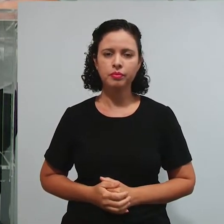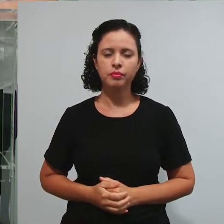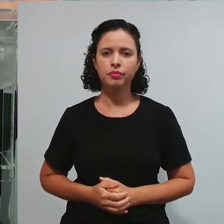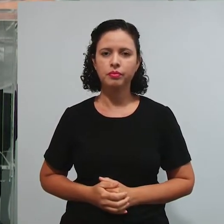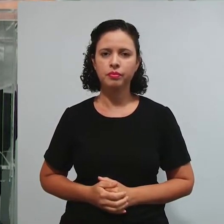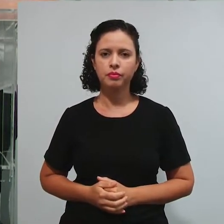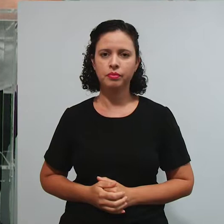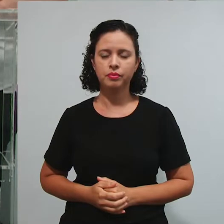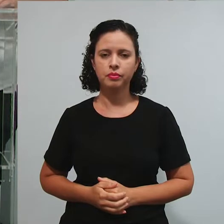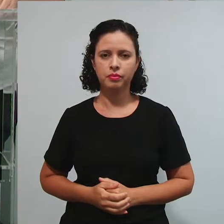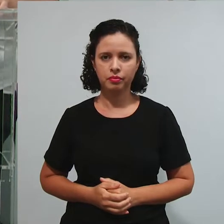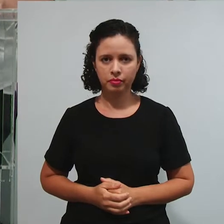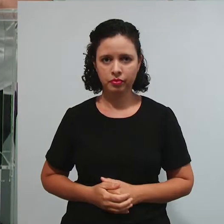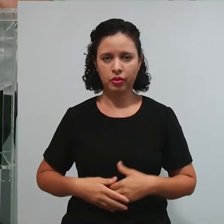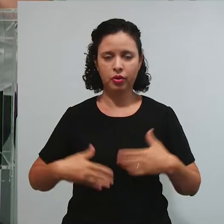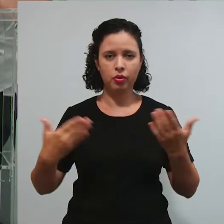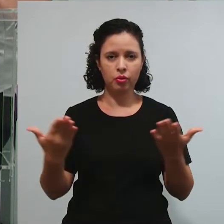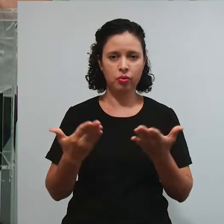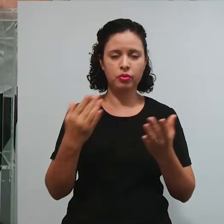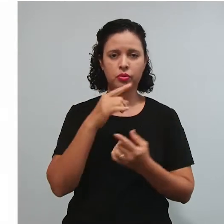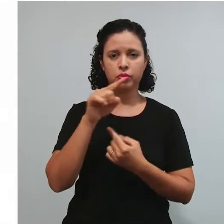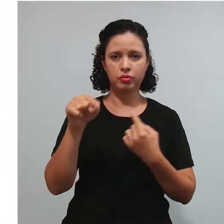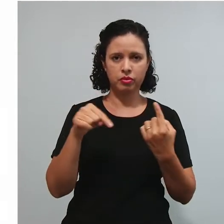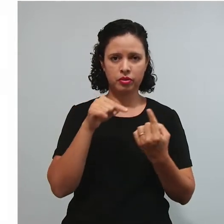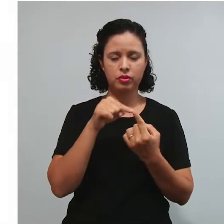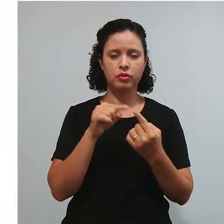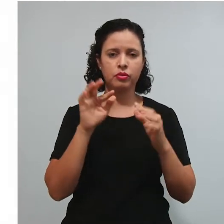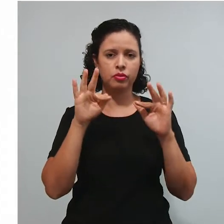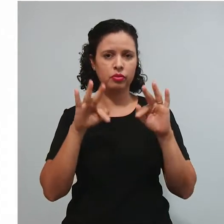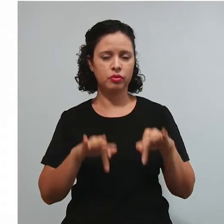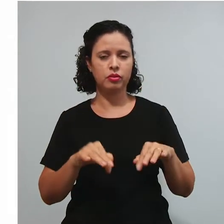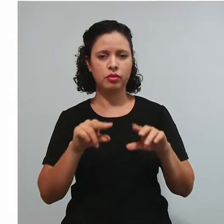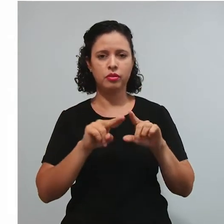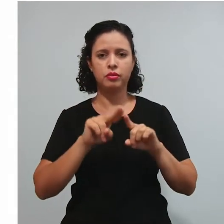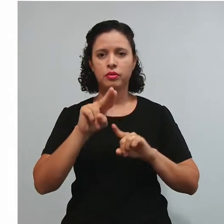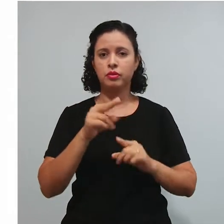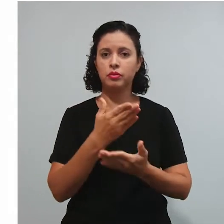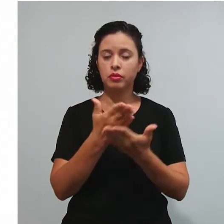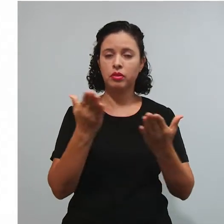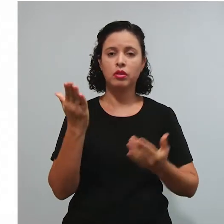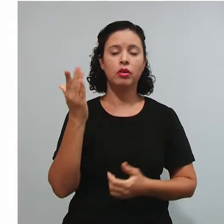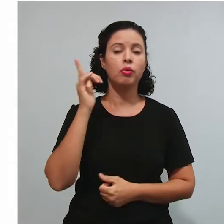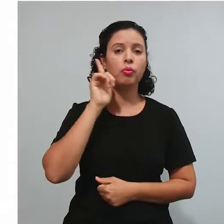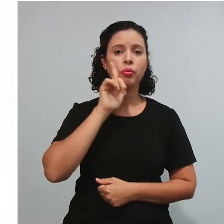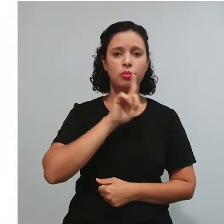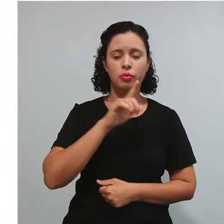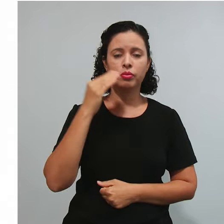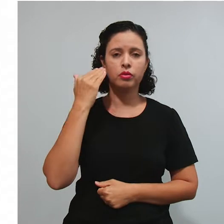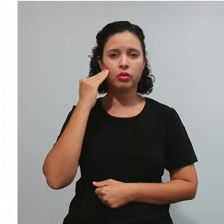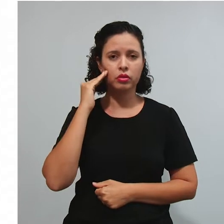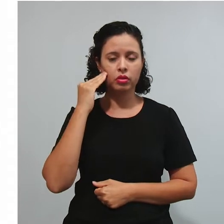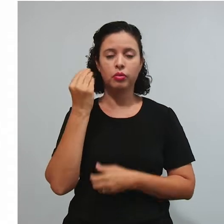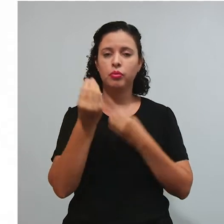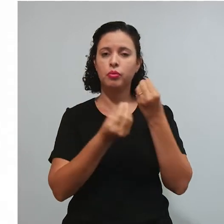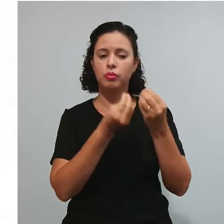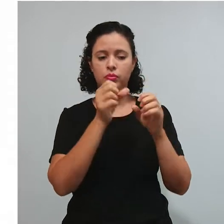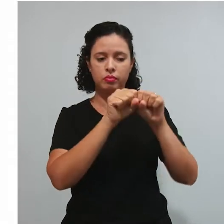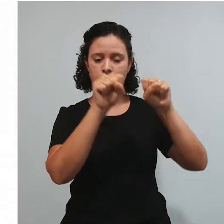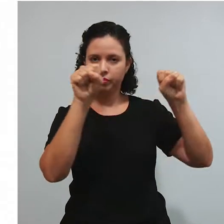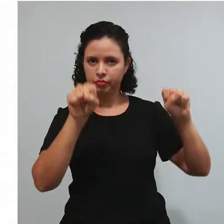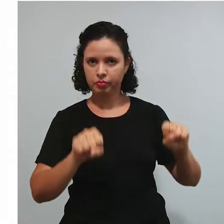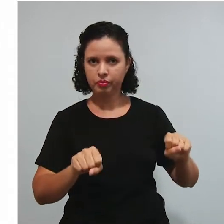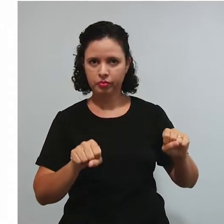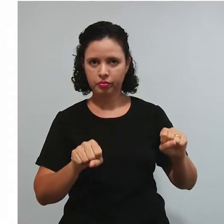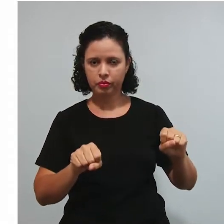Hoje, o objetivo é que, ao final dessa unidade, você consiga entender um pouquinho sobre